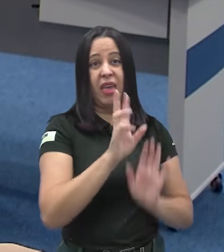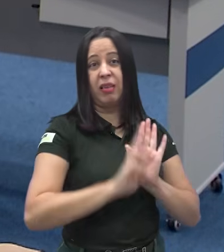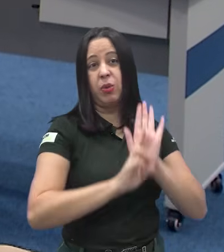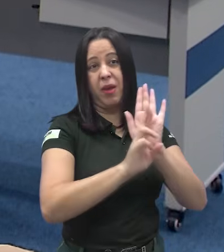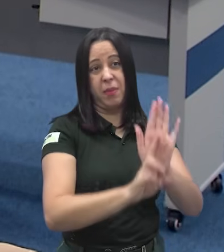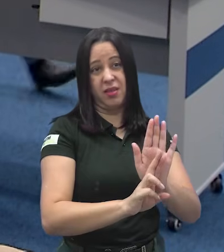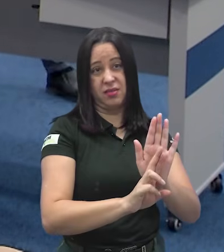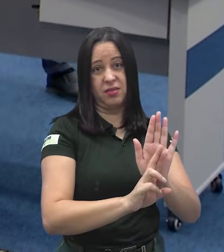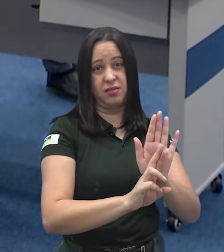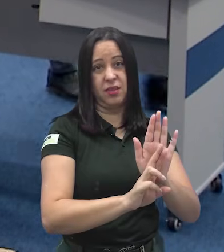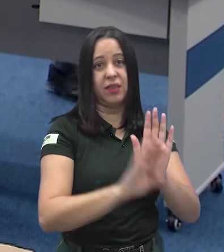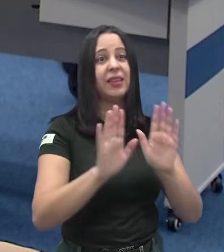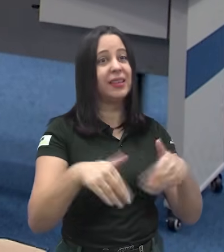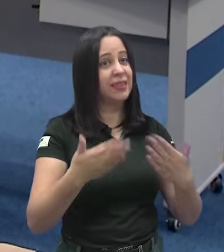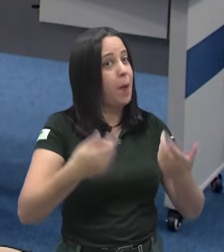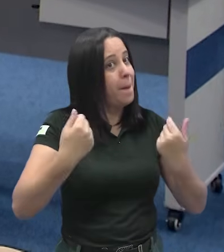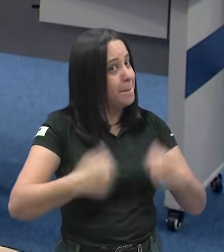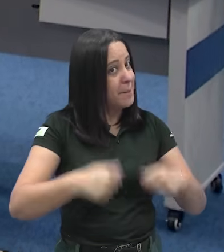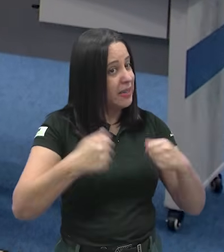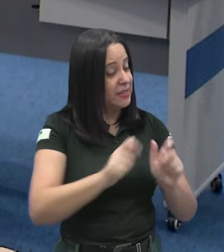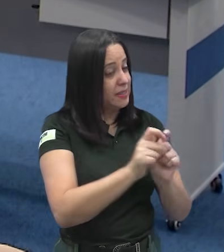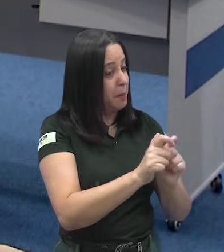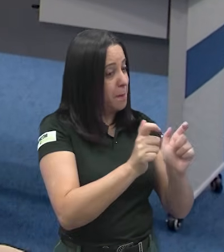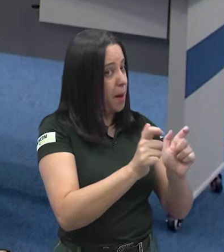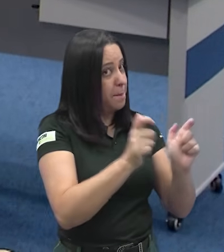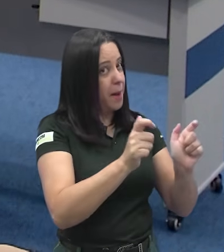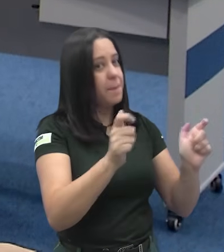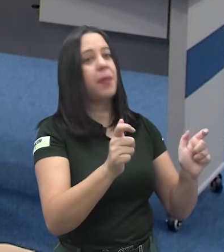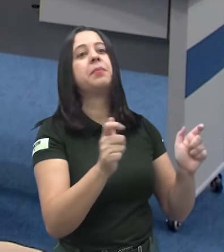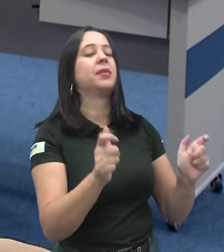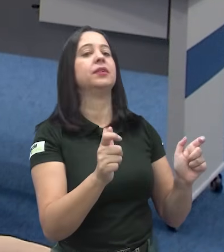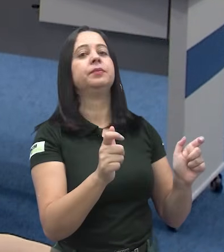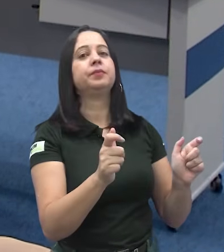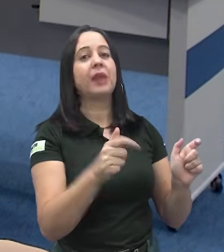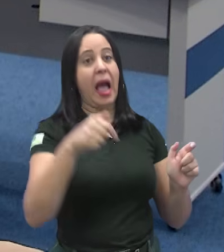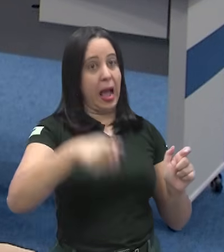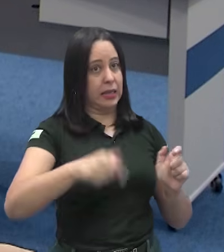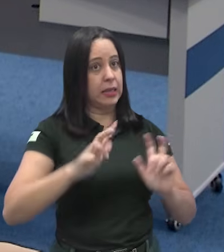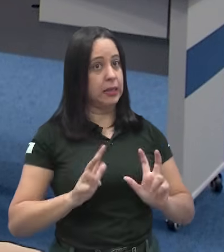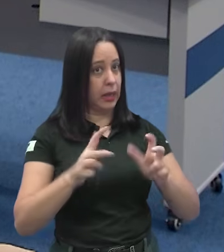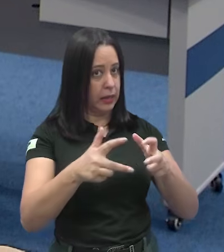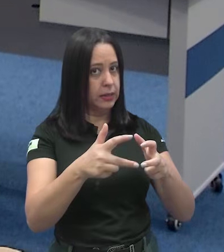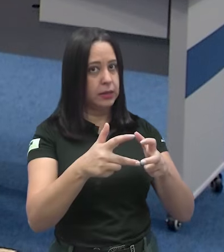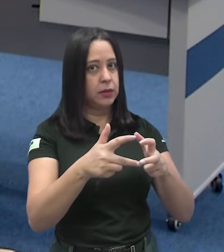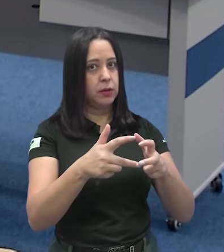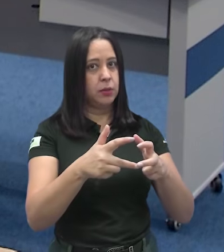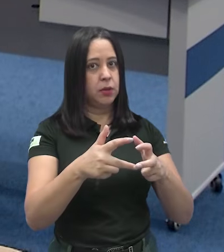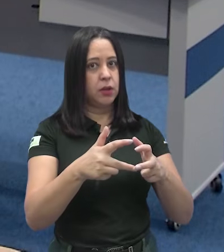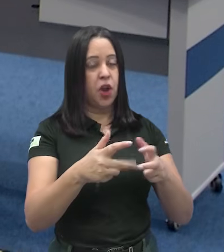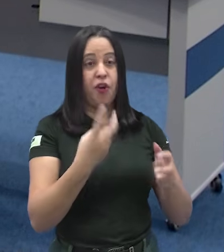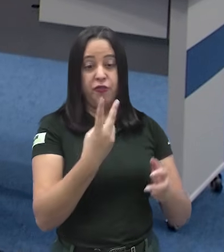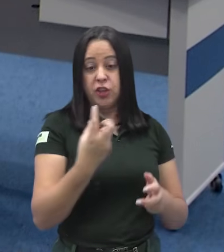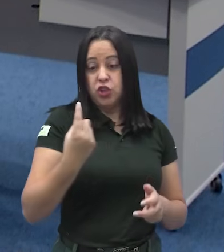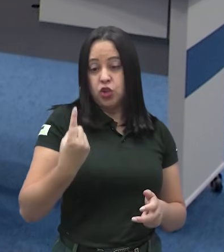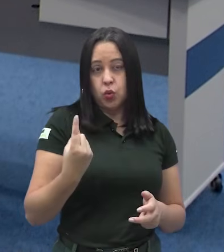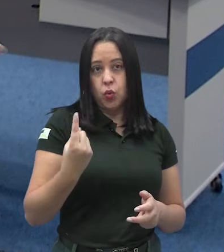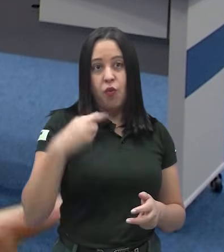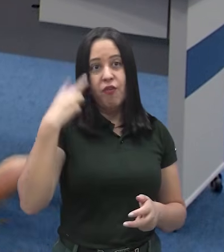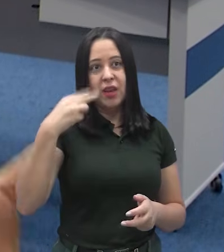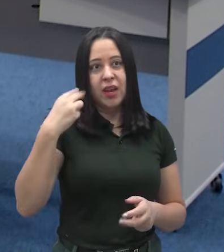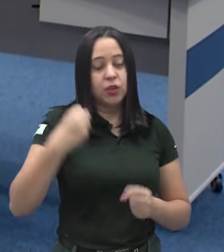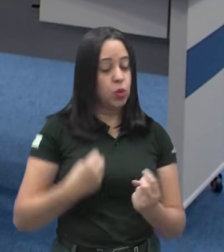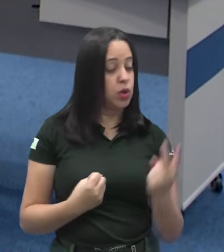na representação, é 20 e pouco. Então precisa esta realidade mudar, né? Aqui na Câmara Municipal nós